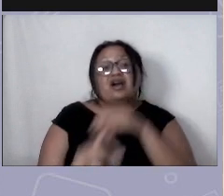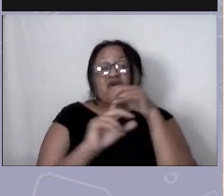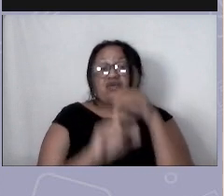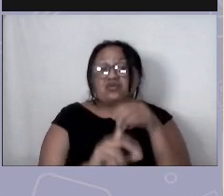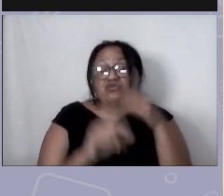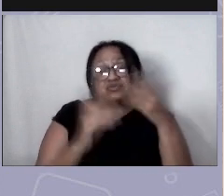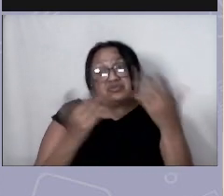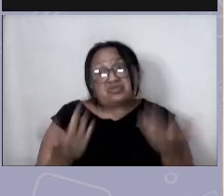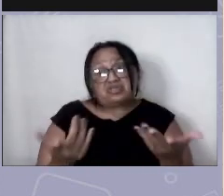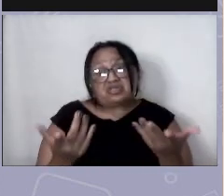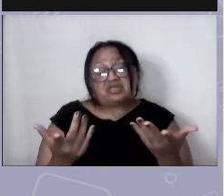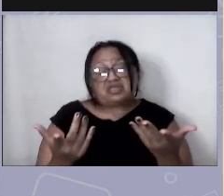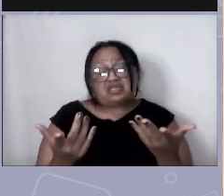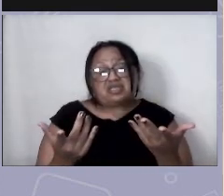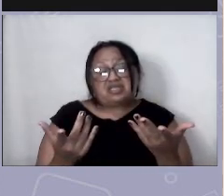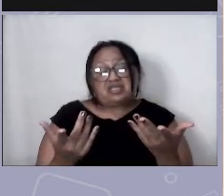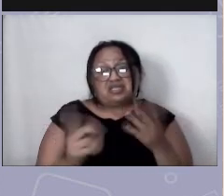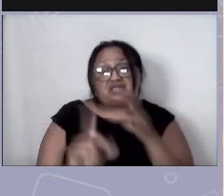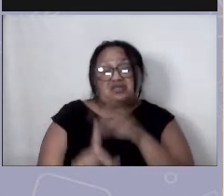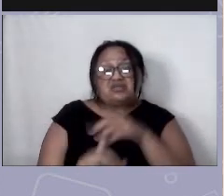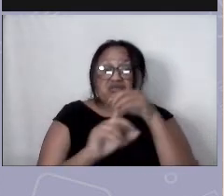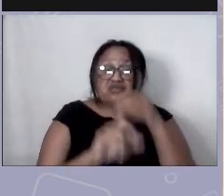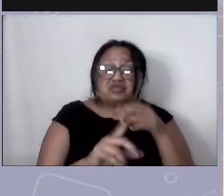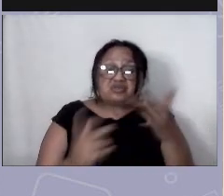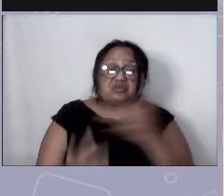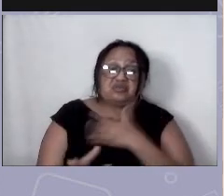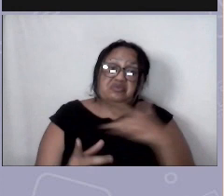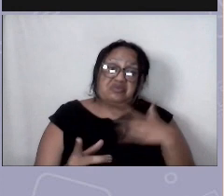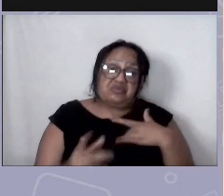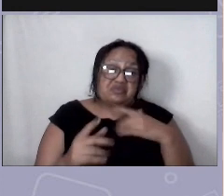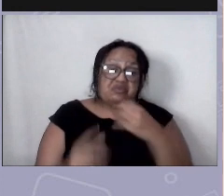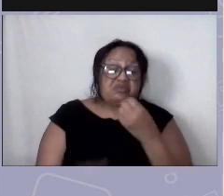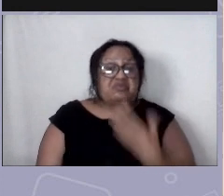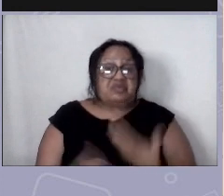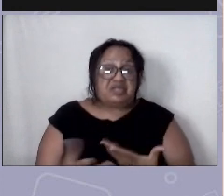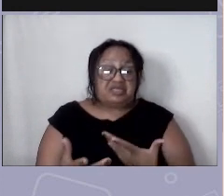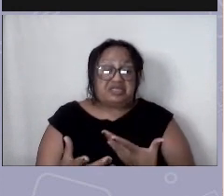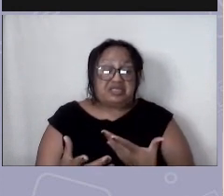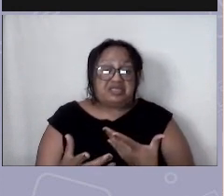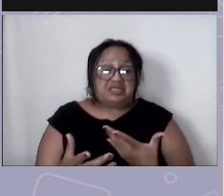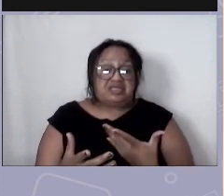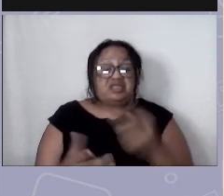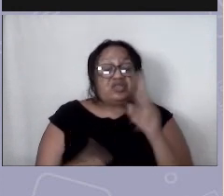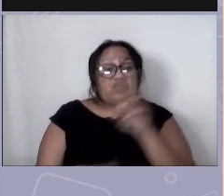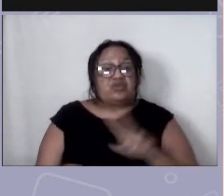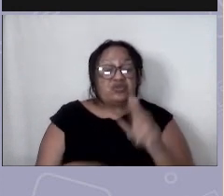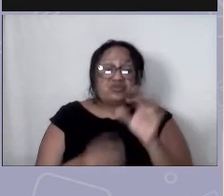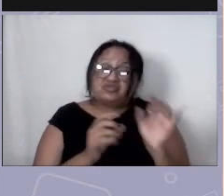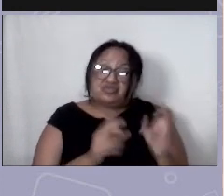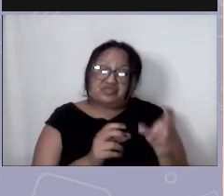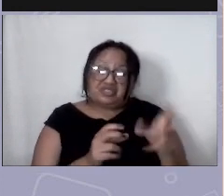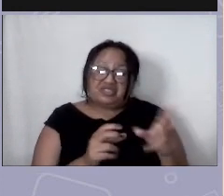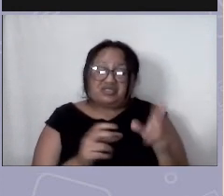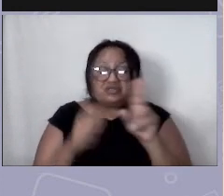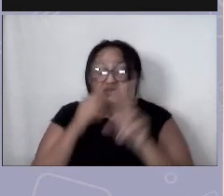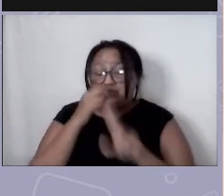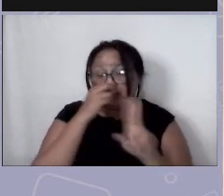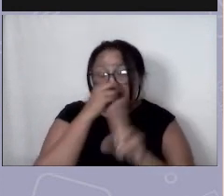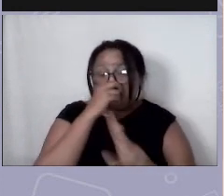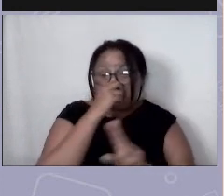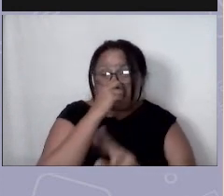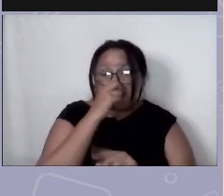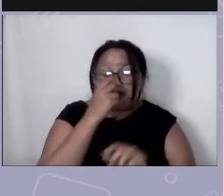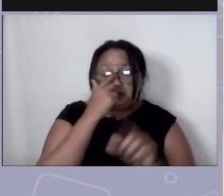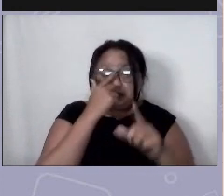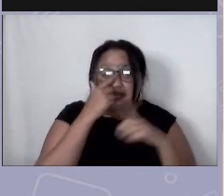vantagem né mas a única único benefício que esses agrotóxicos que o uso de agrotóxicos traz é justamente a gente